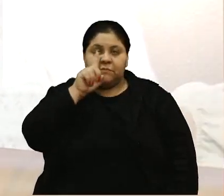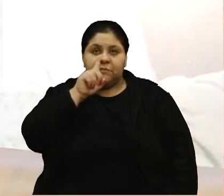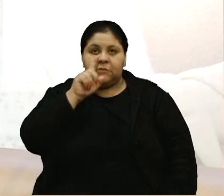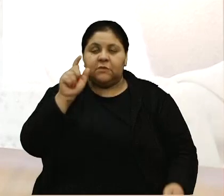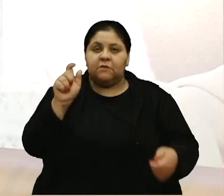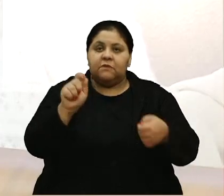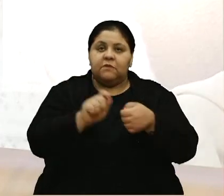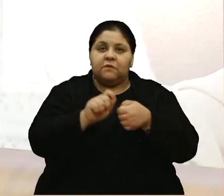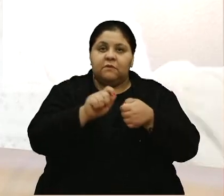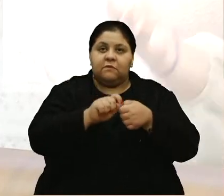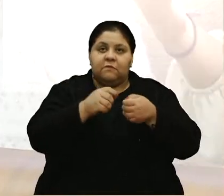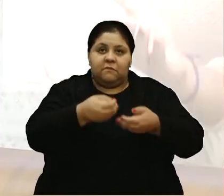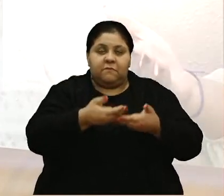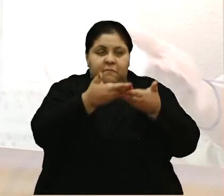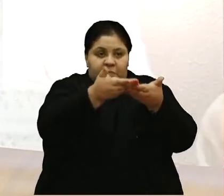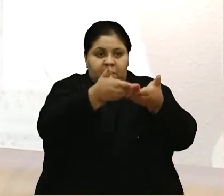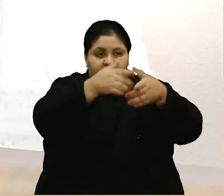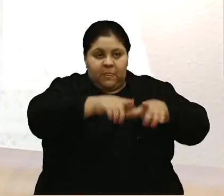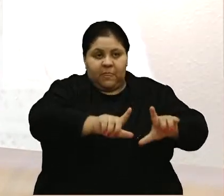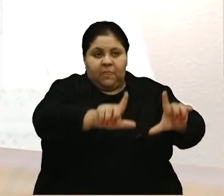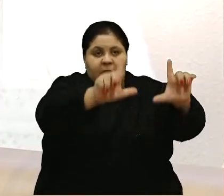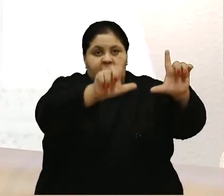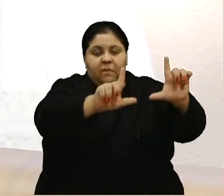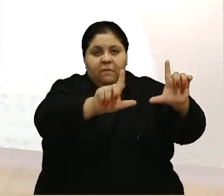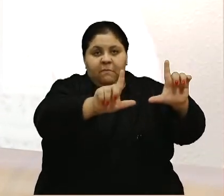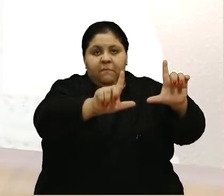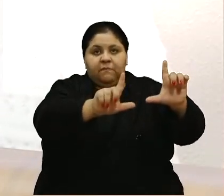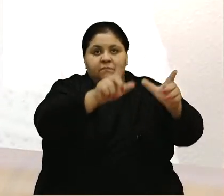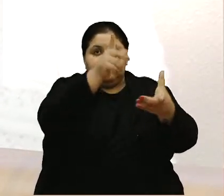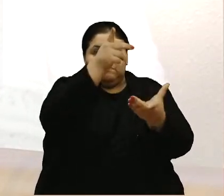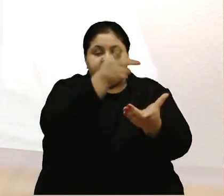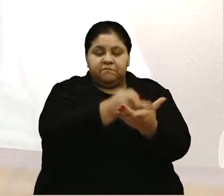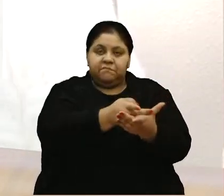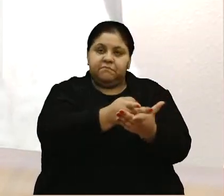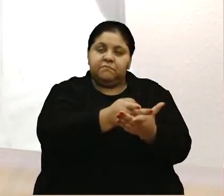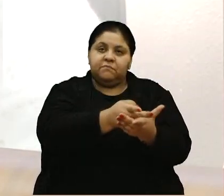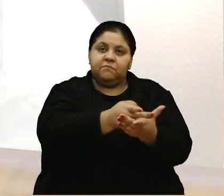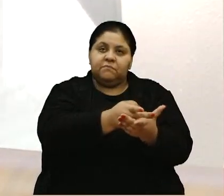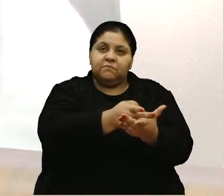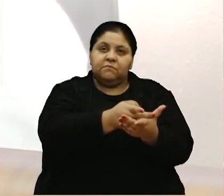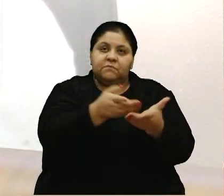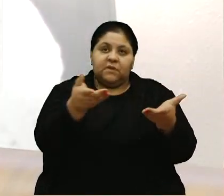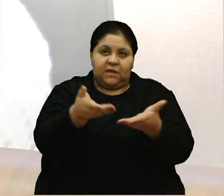faz a entrega da placa desse título aqui mesmo. Vamos lá.